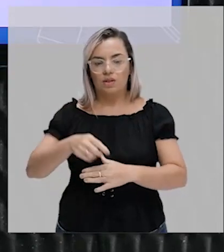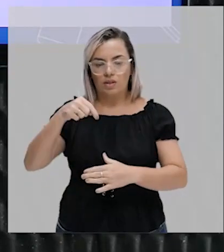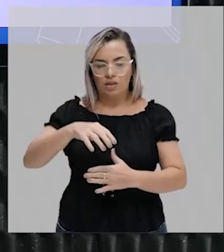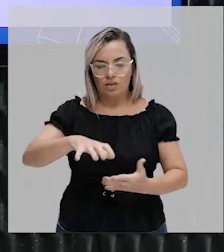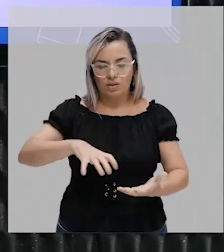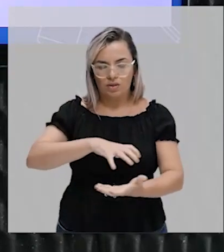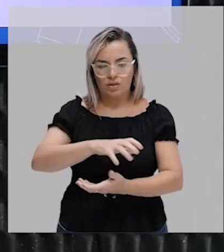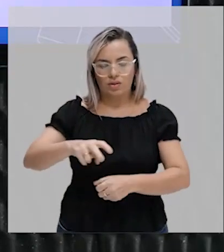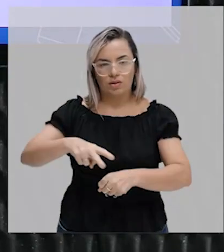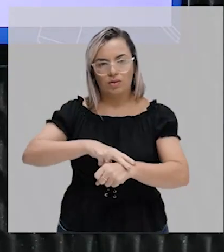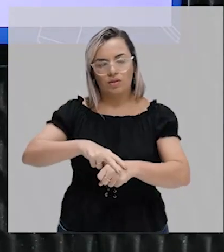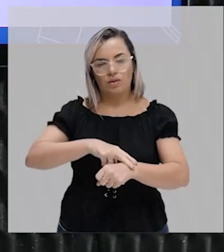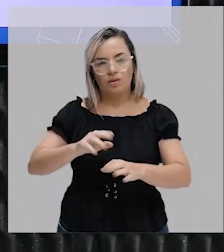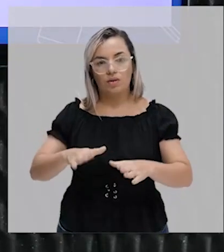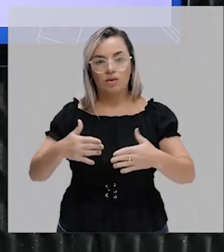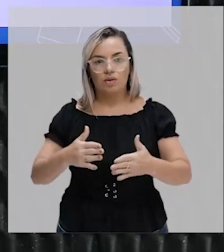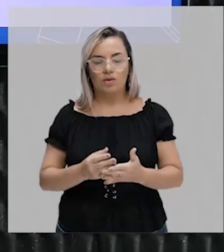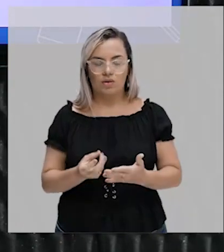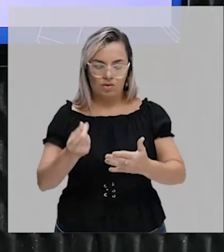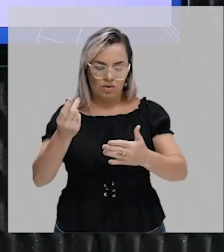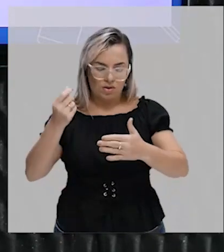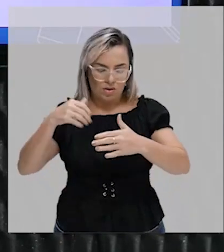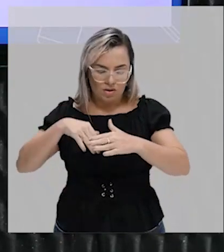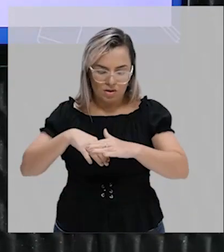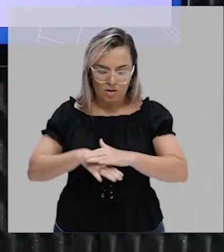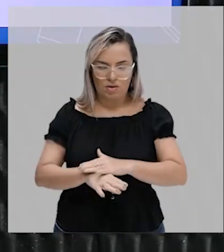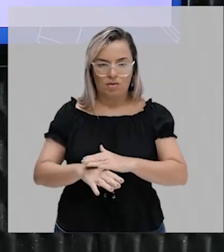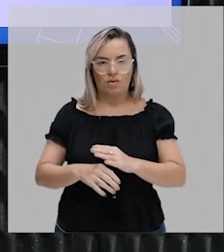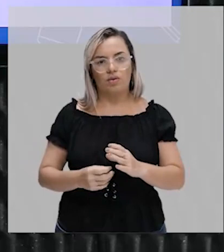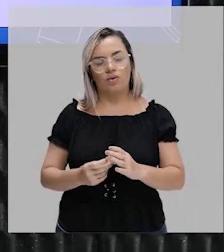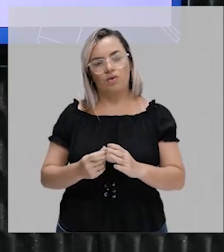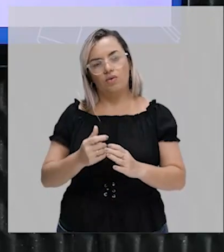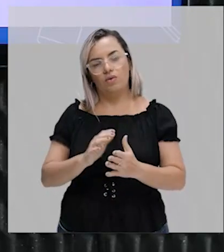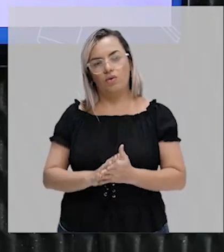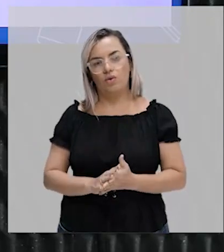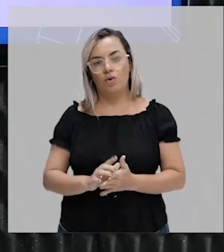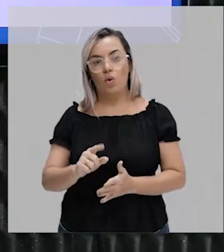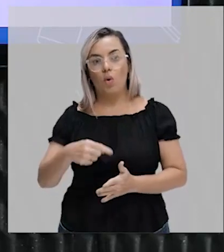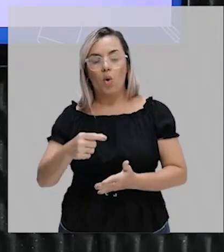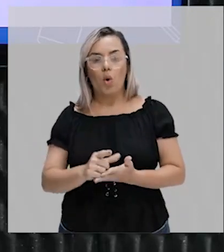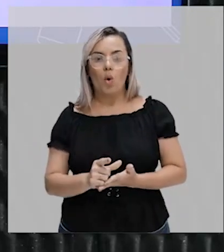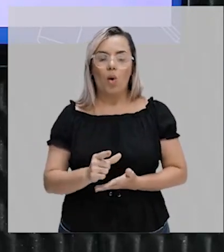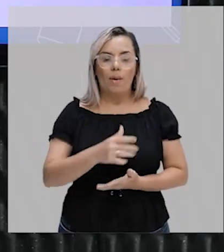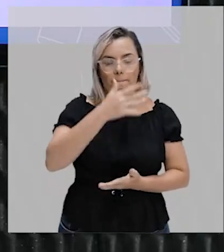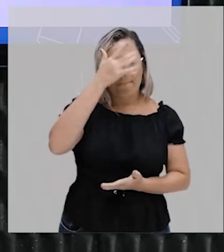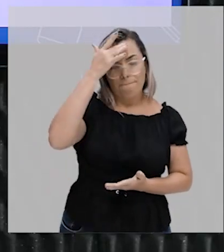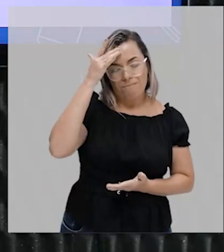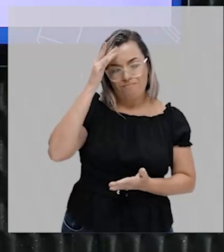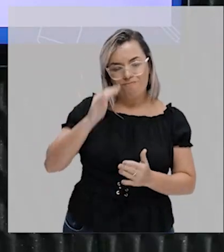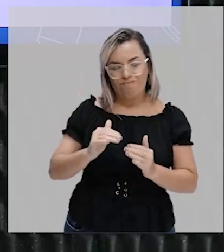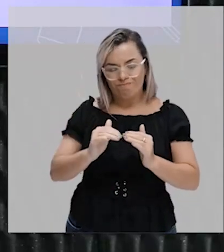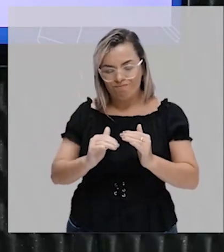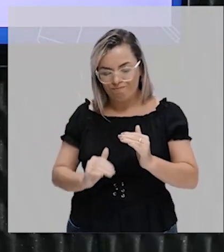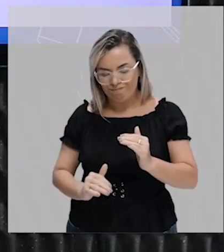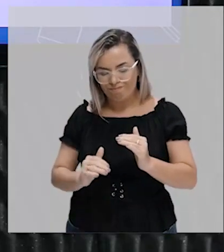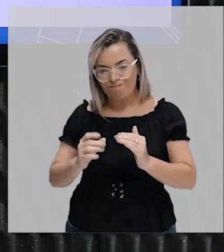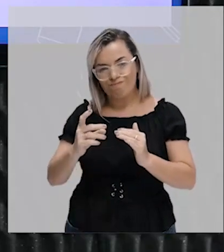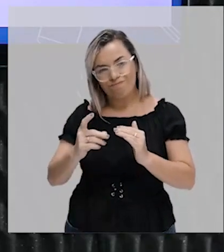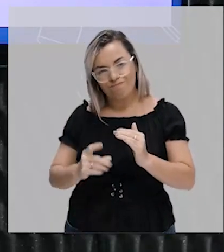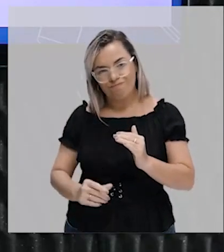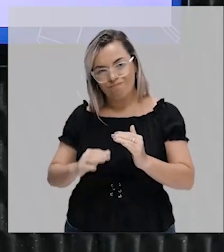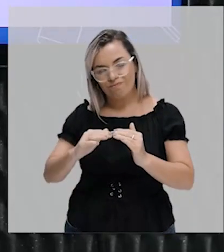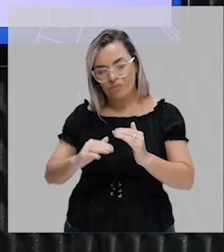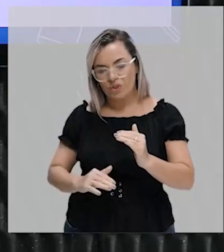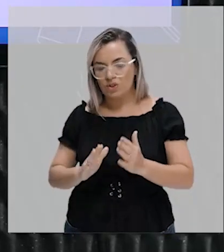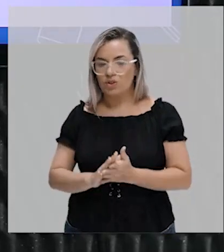a partir do agronegócio, são pessoas com capital financeiro. O pequeno produtor, ele acaba não tendo como competir